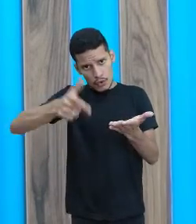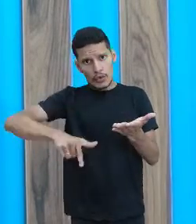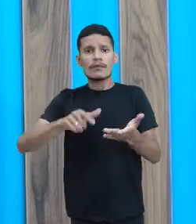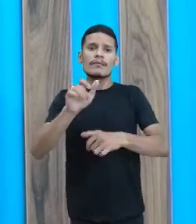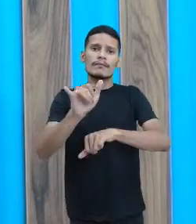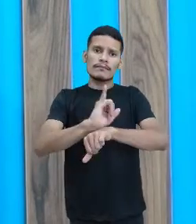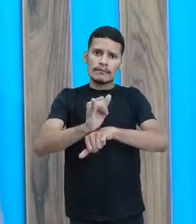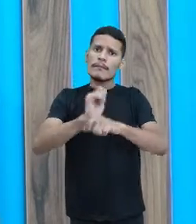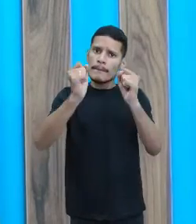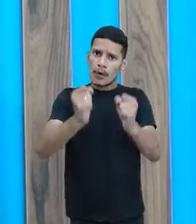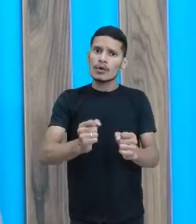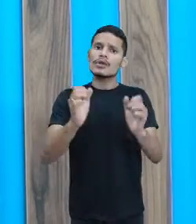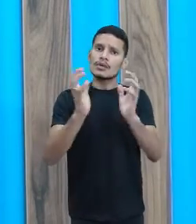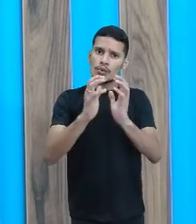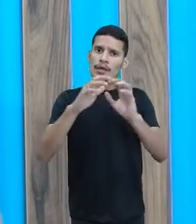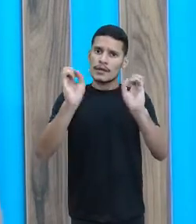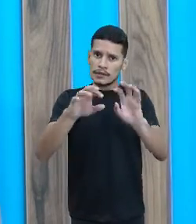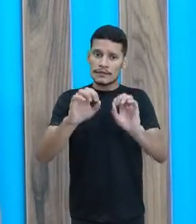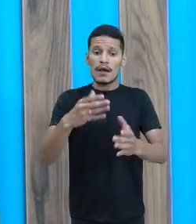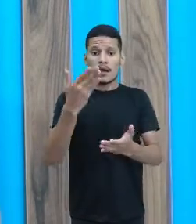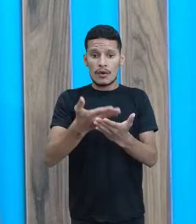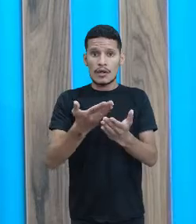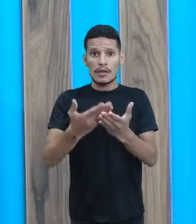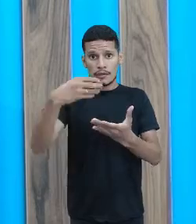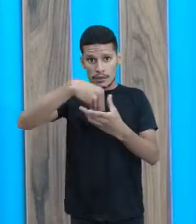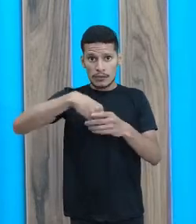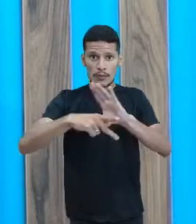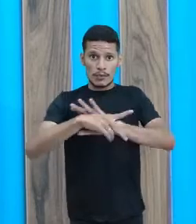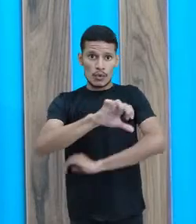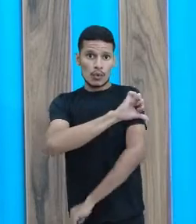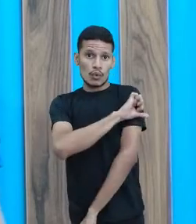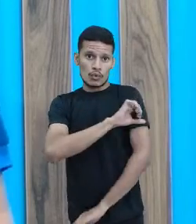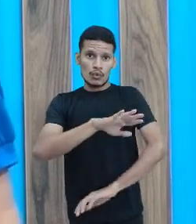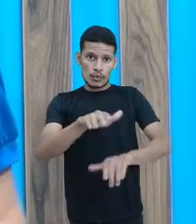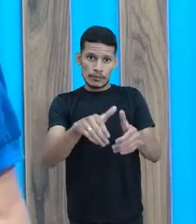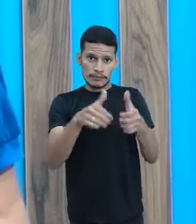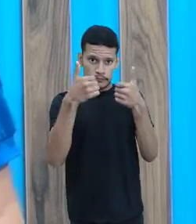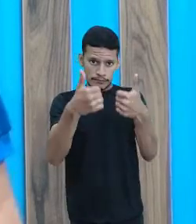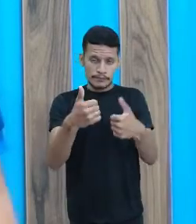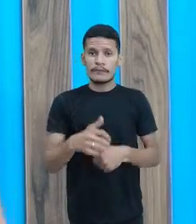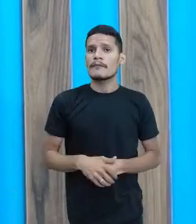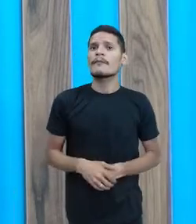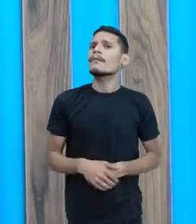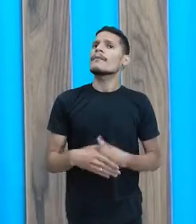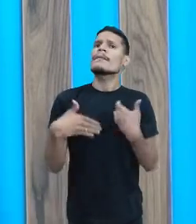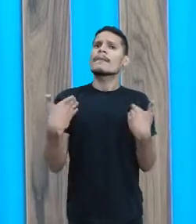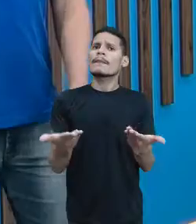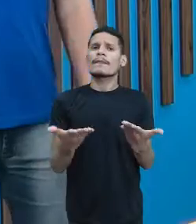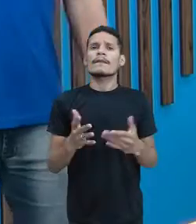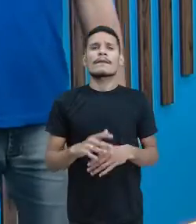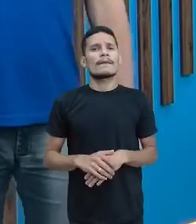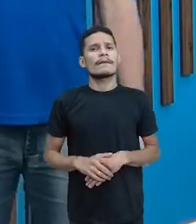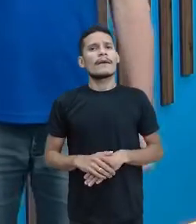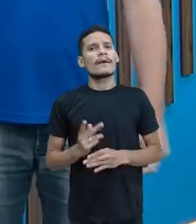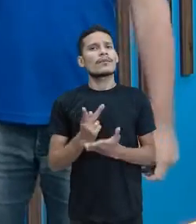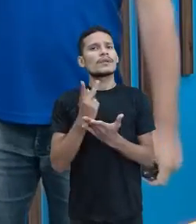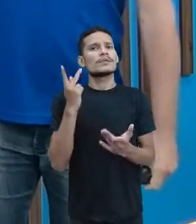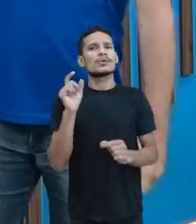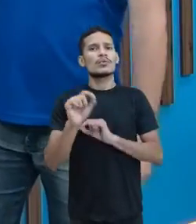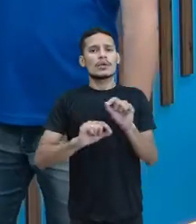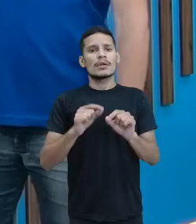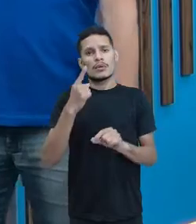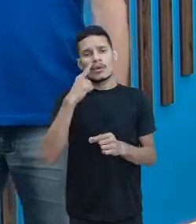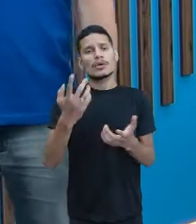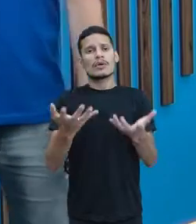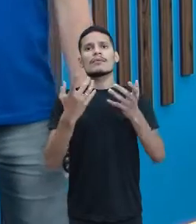Recife, tá bom? Nosso canal está lá, nossas aulas é lá no 9º ano, vocês vão acompanhar, ok? Então, ó, eu quero já